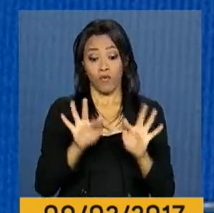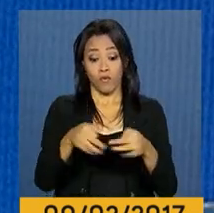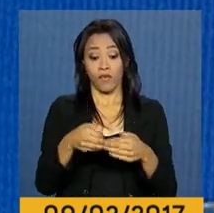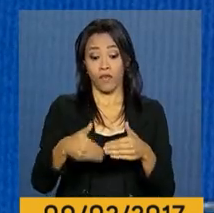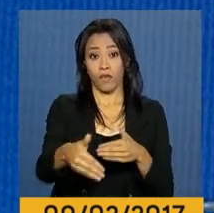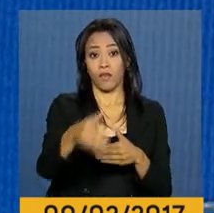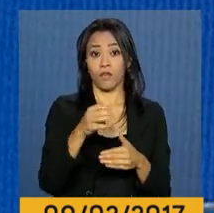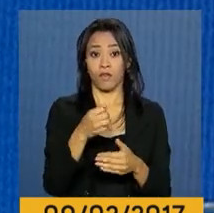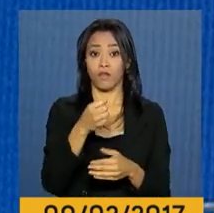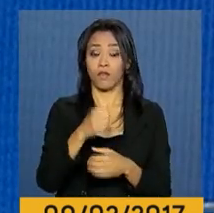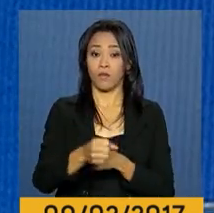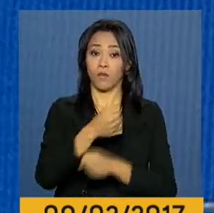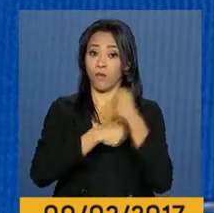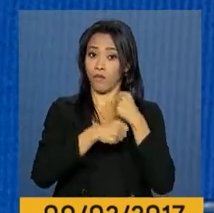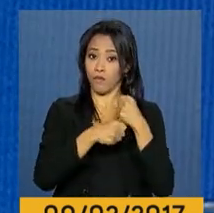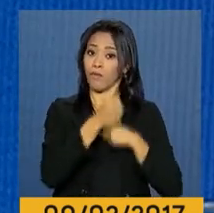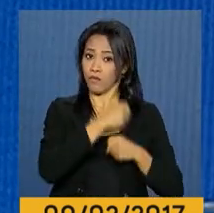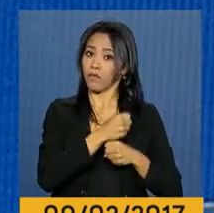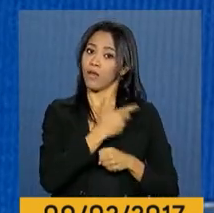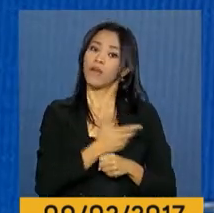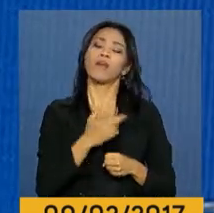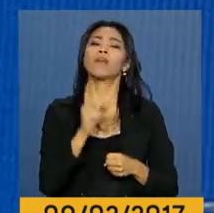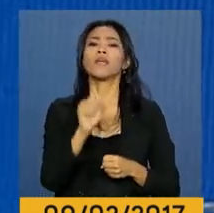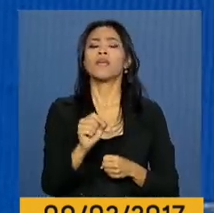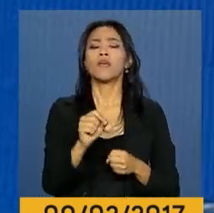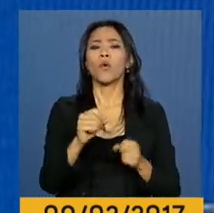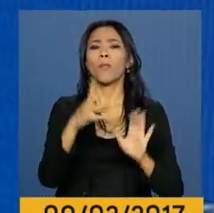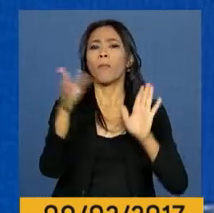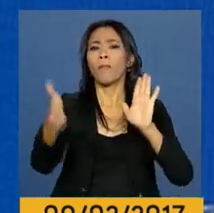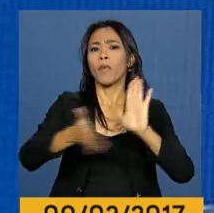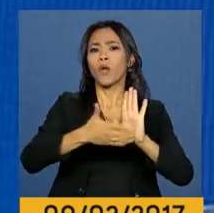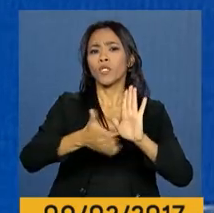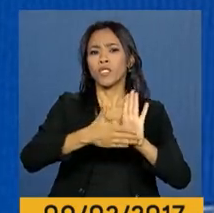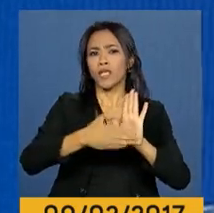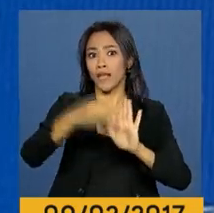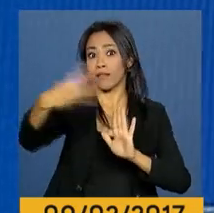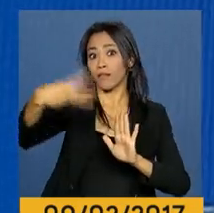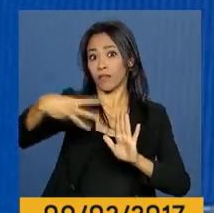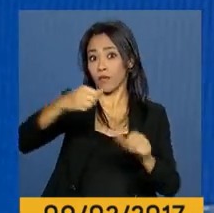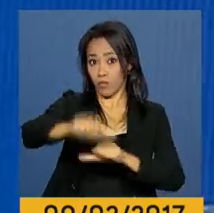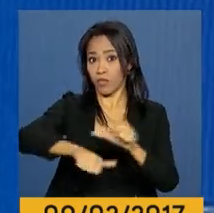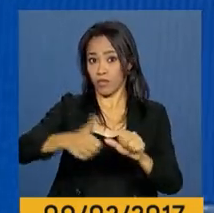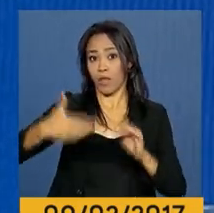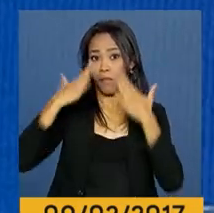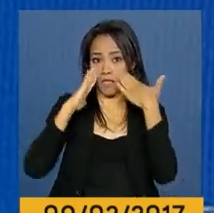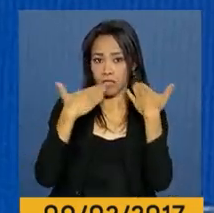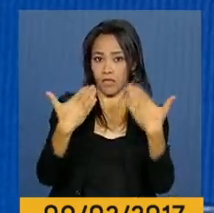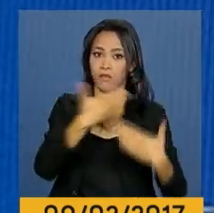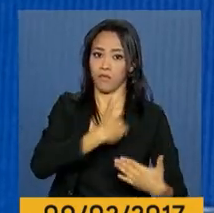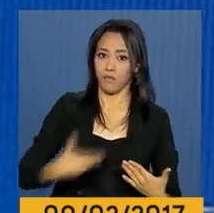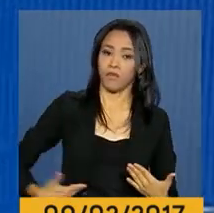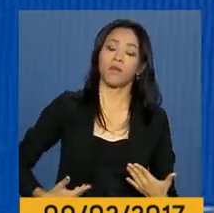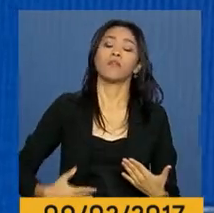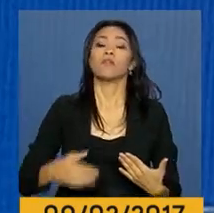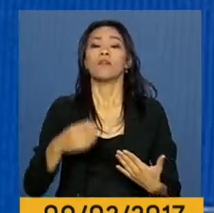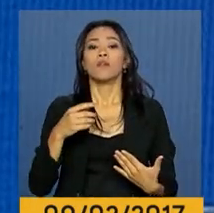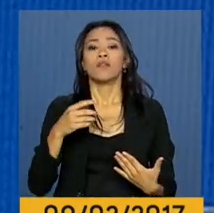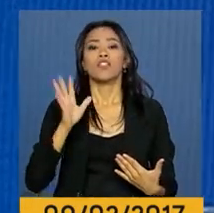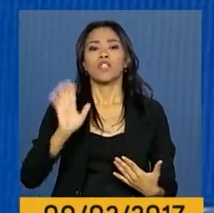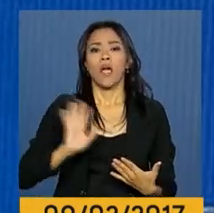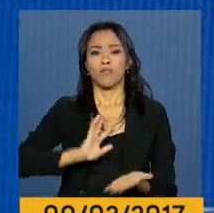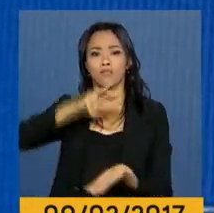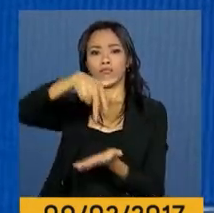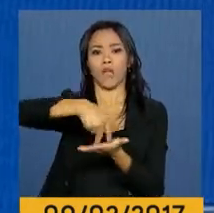projeto que moderniza a legislação trabalhista que é a terceira reforma fundamental para o país eh falaram da Tribuna